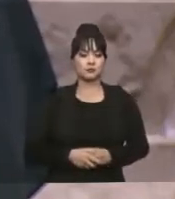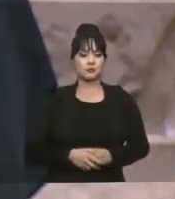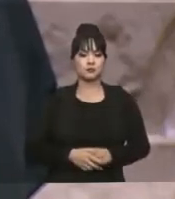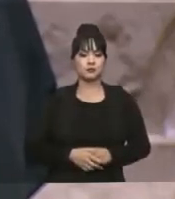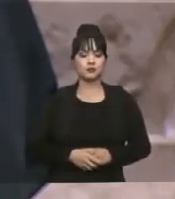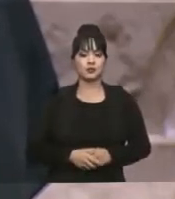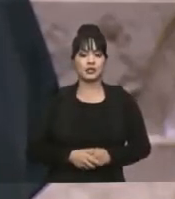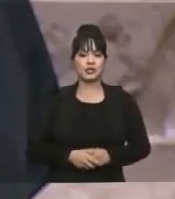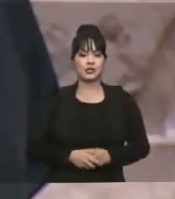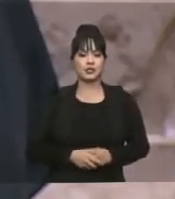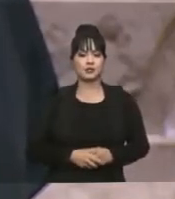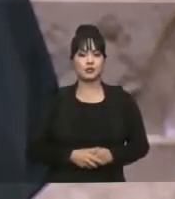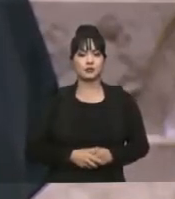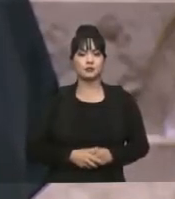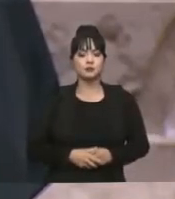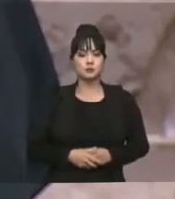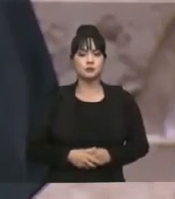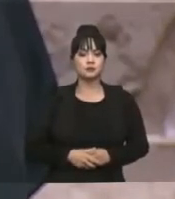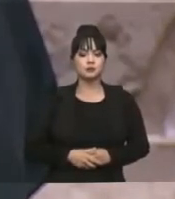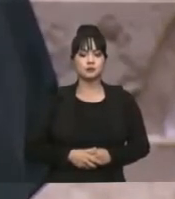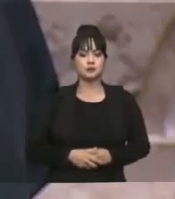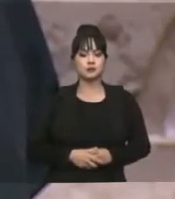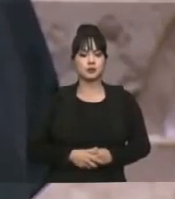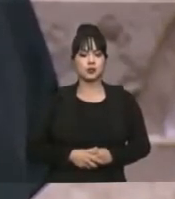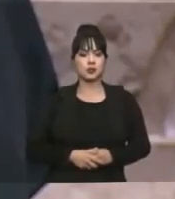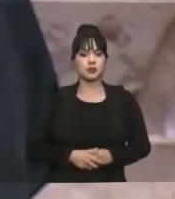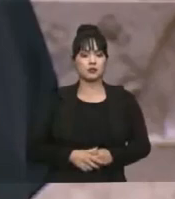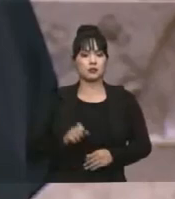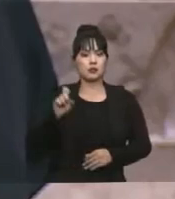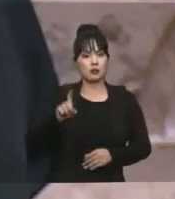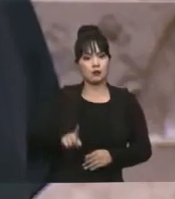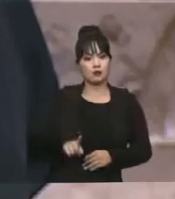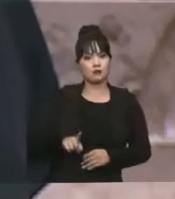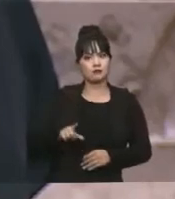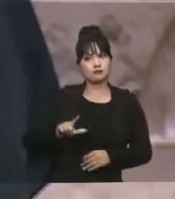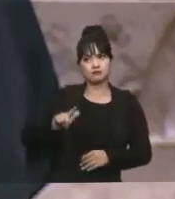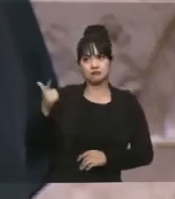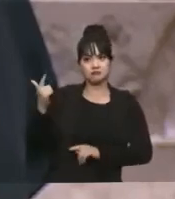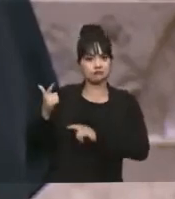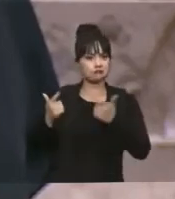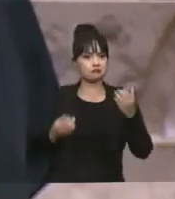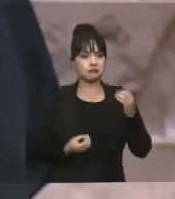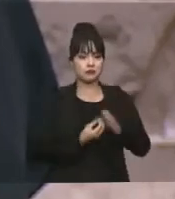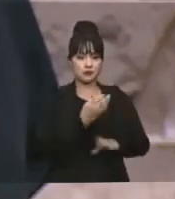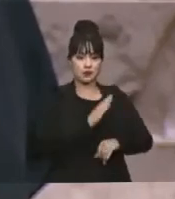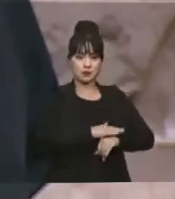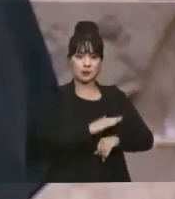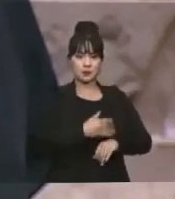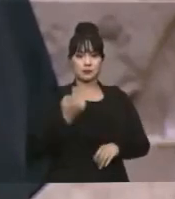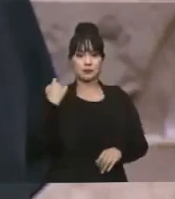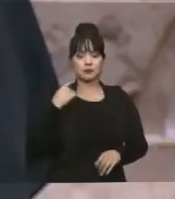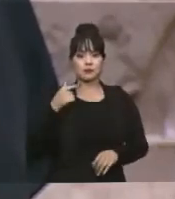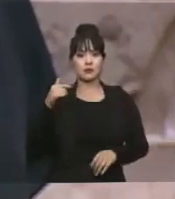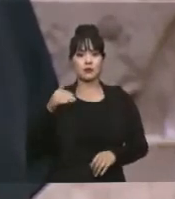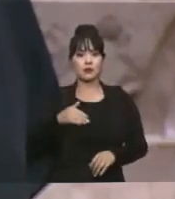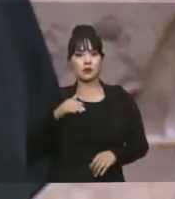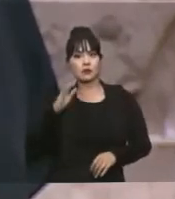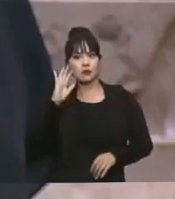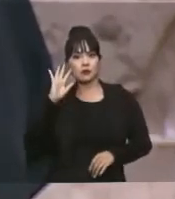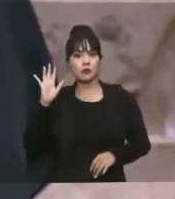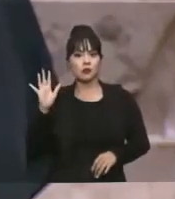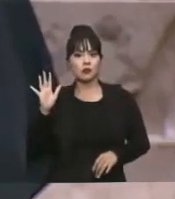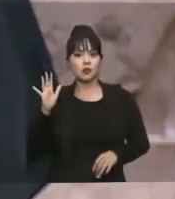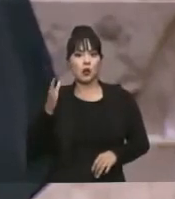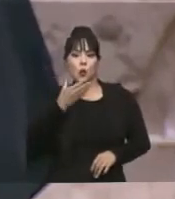50, desde Asimov com o Eu, Robô, sejam outros autores, à época tidos como ficcionistas, como O